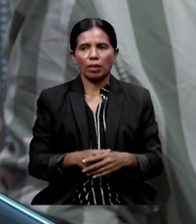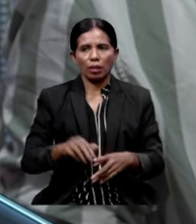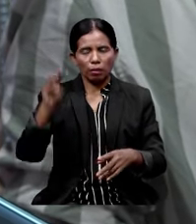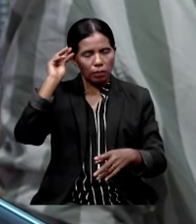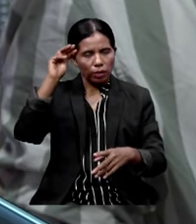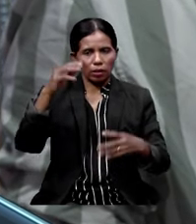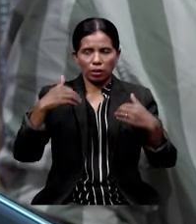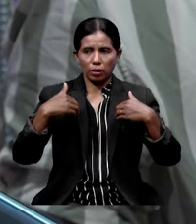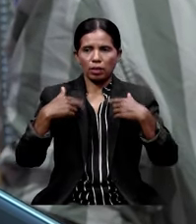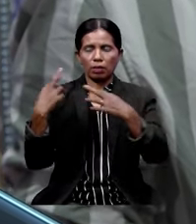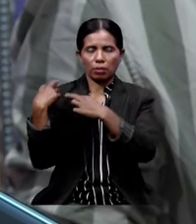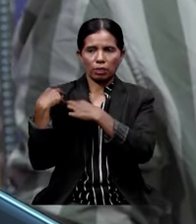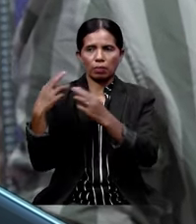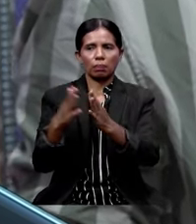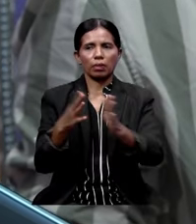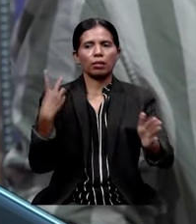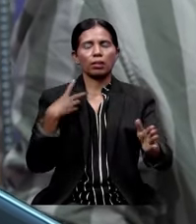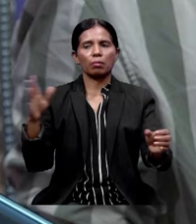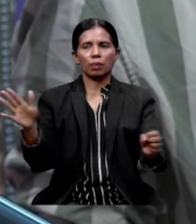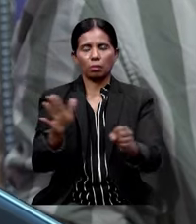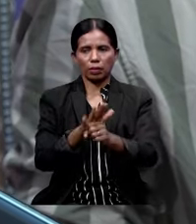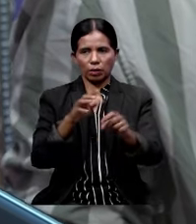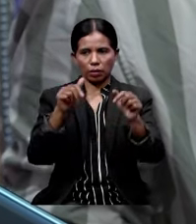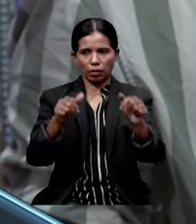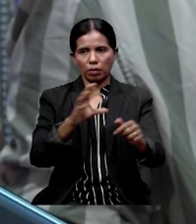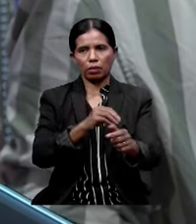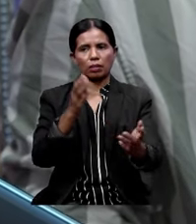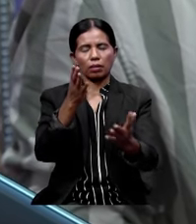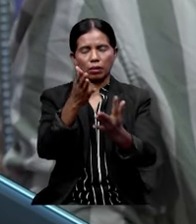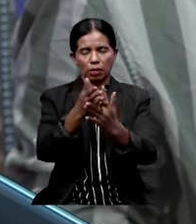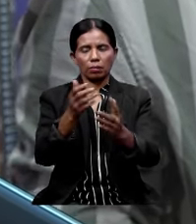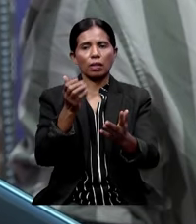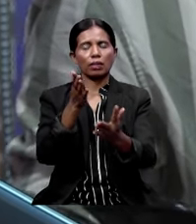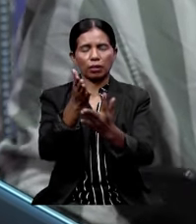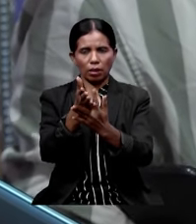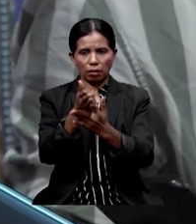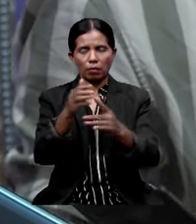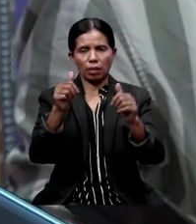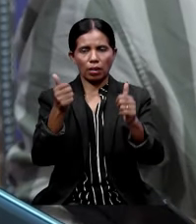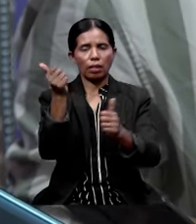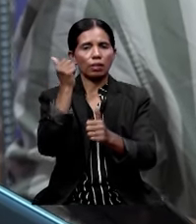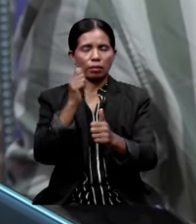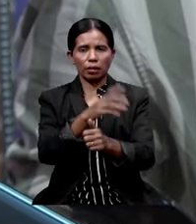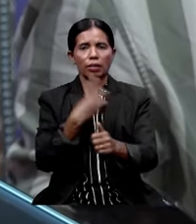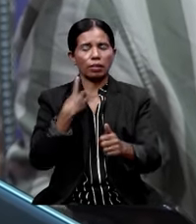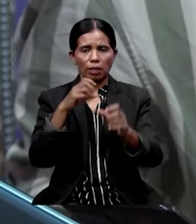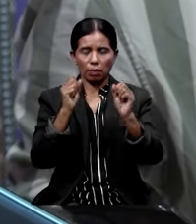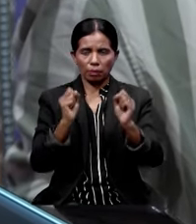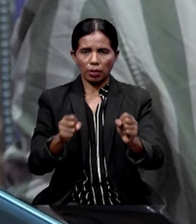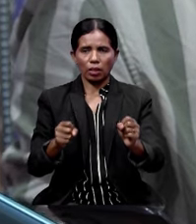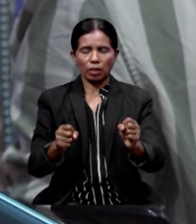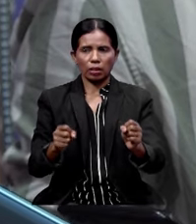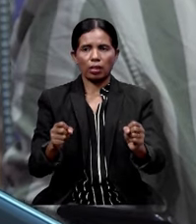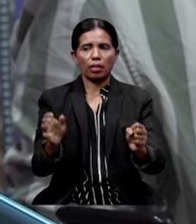ministério e responsável do bot para tabela completa ida ne post de adesão ne para kita bela submete ona e depois ia